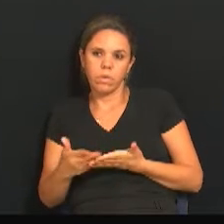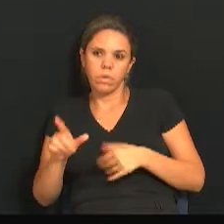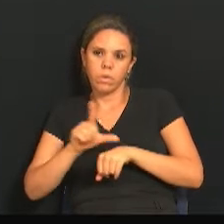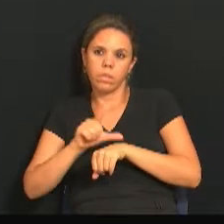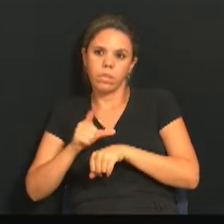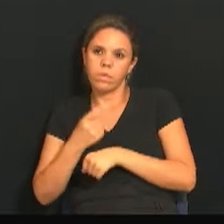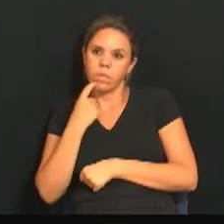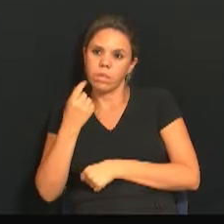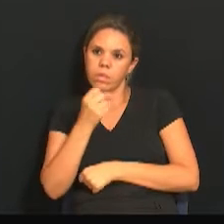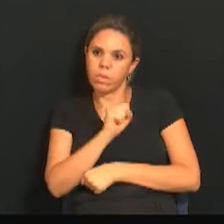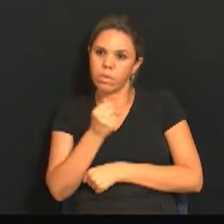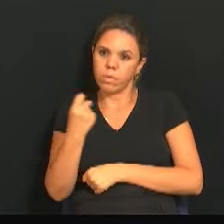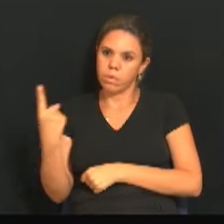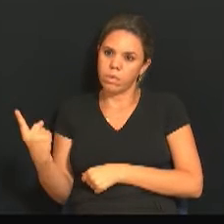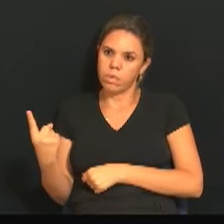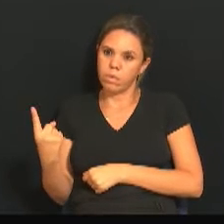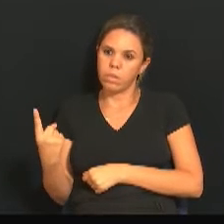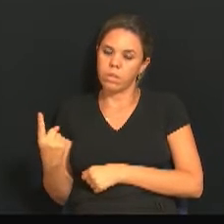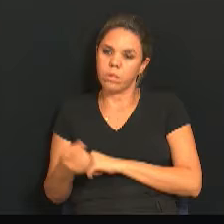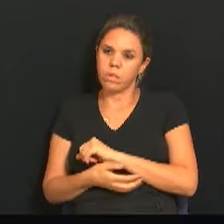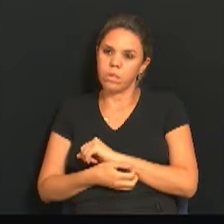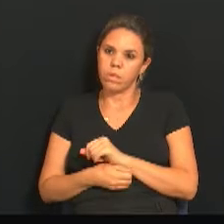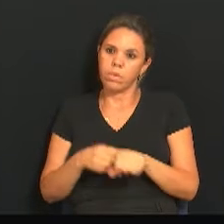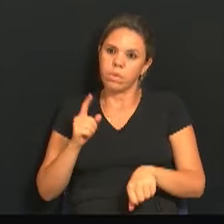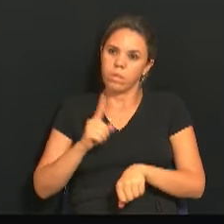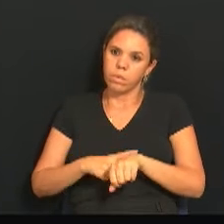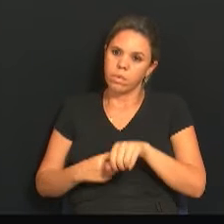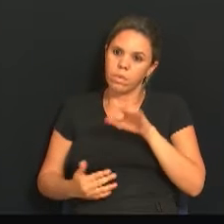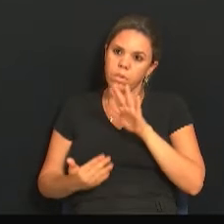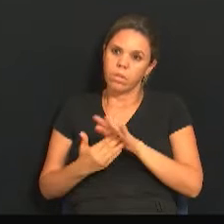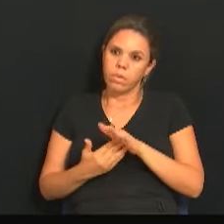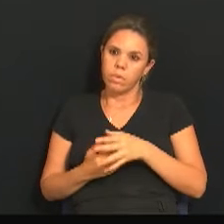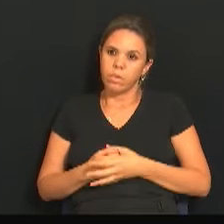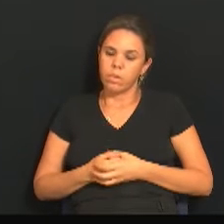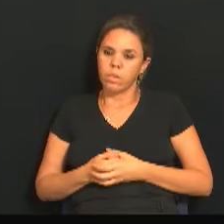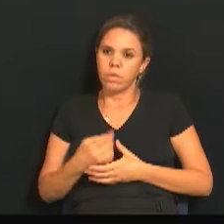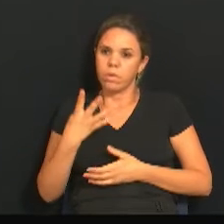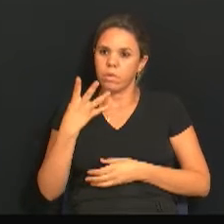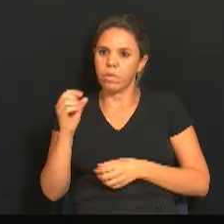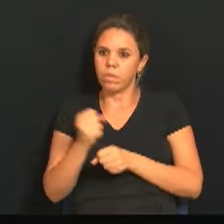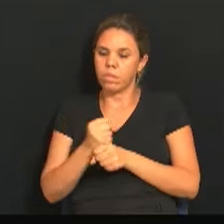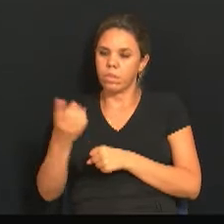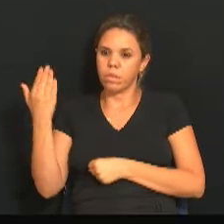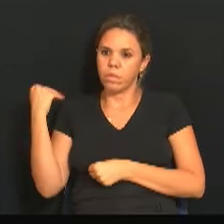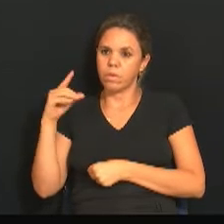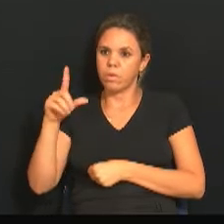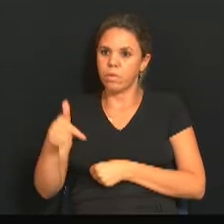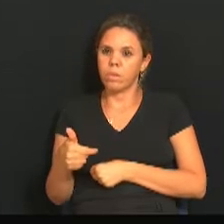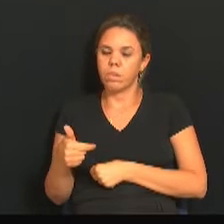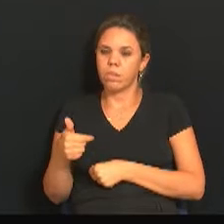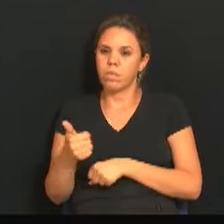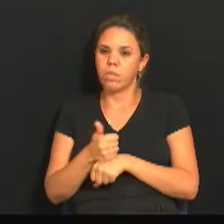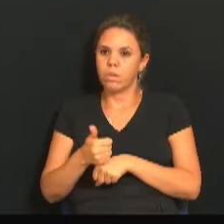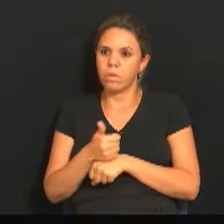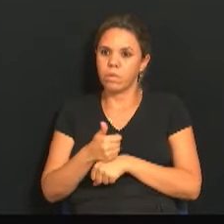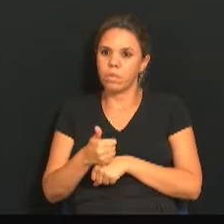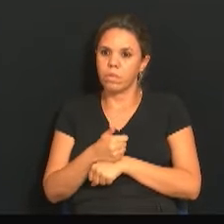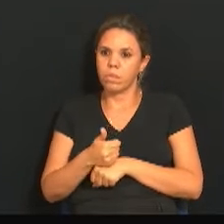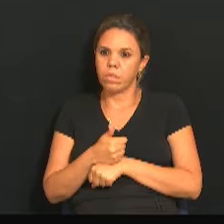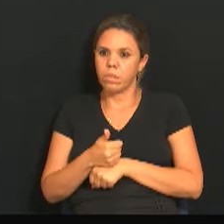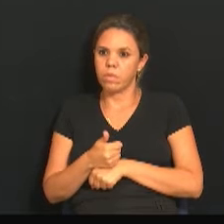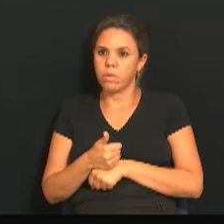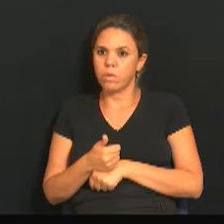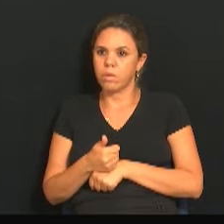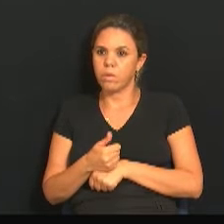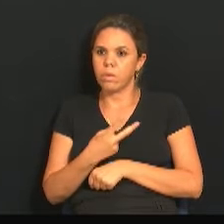em 81, portanto, aí já há algum tempo, né? 40 anos atrás, depois fui funcionário de carreira, fiquei aí uns